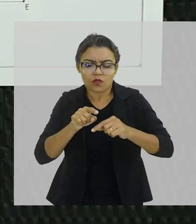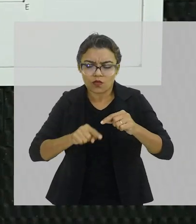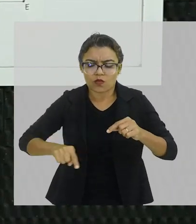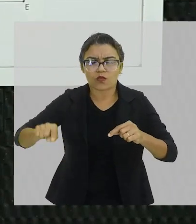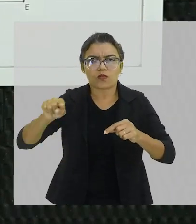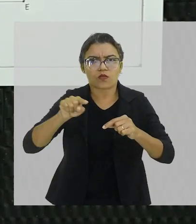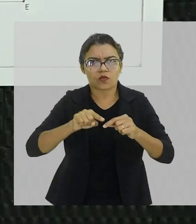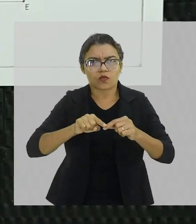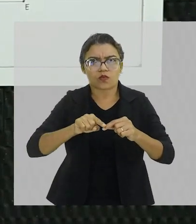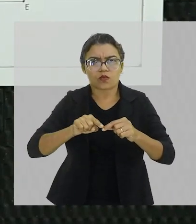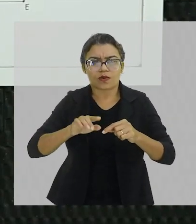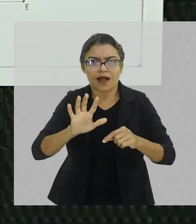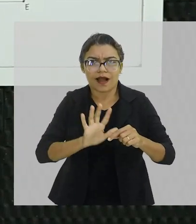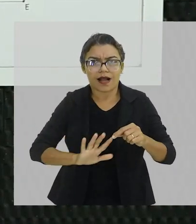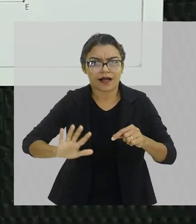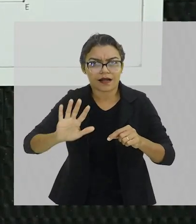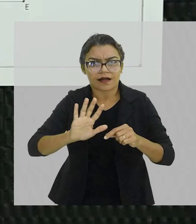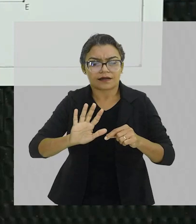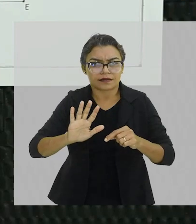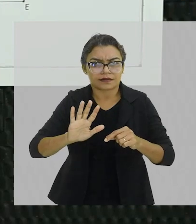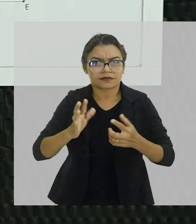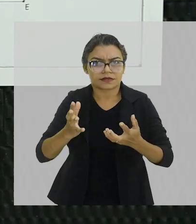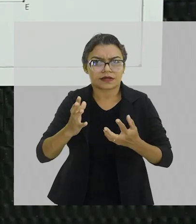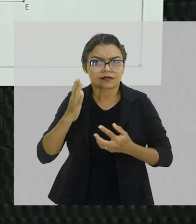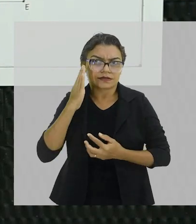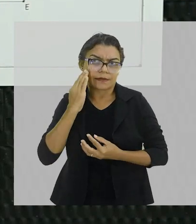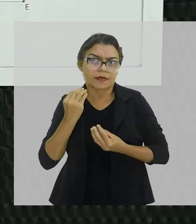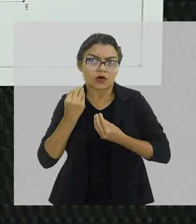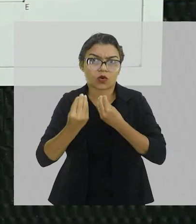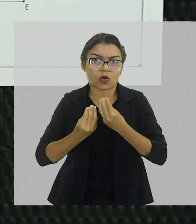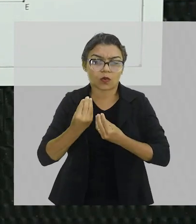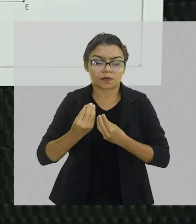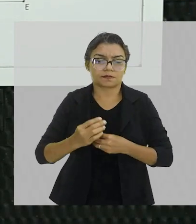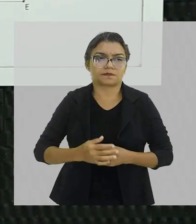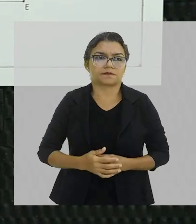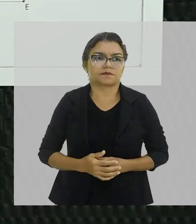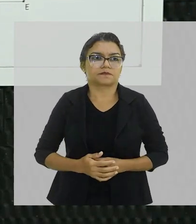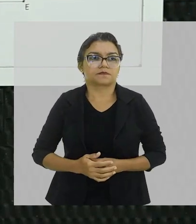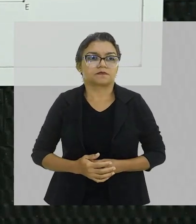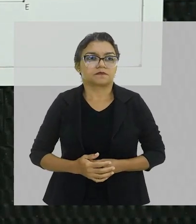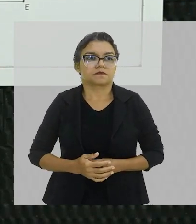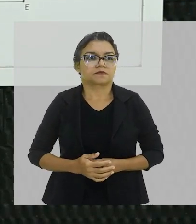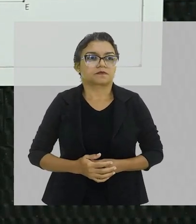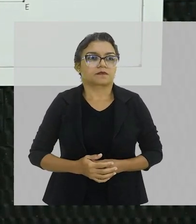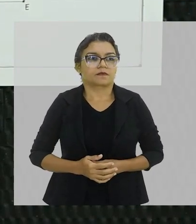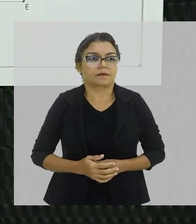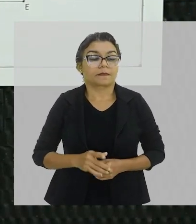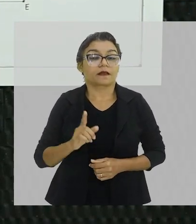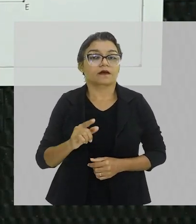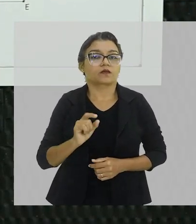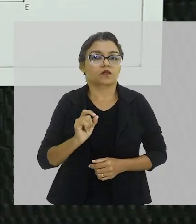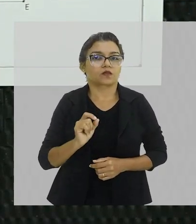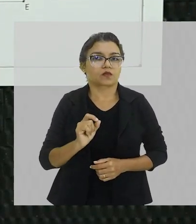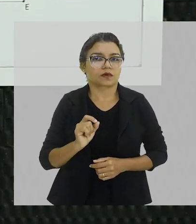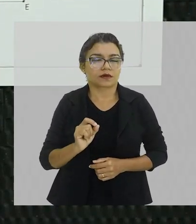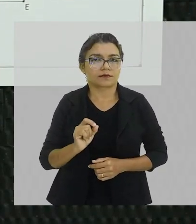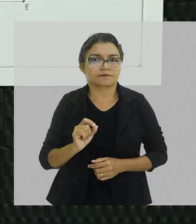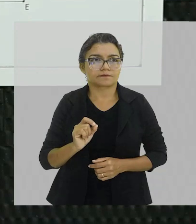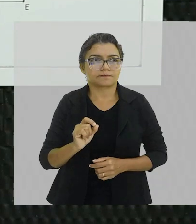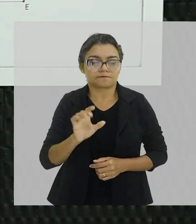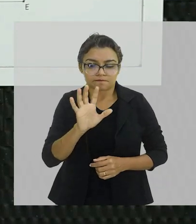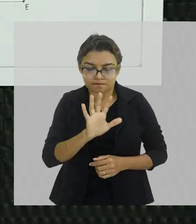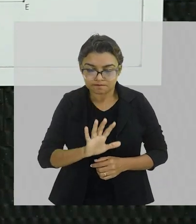chamada área da coroa circular. O que é coroa circular, turminha? É justamente essa